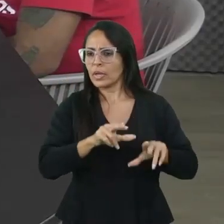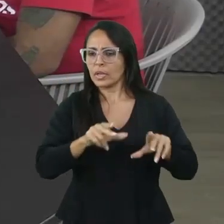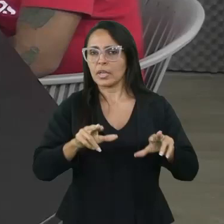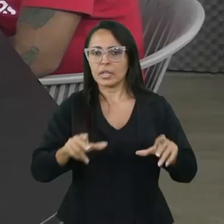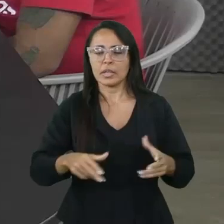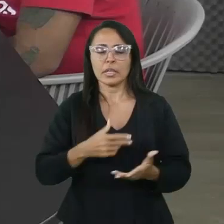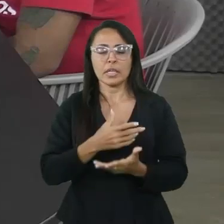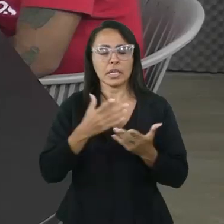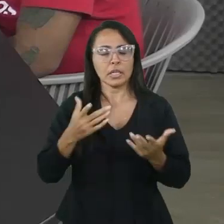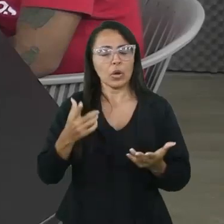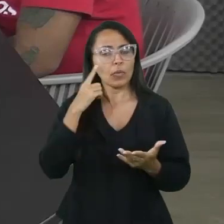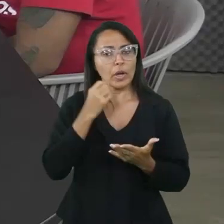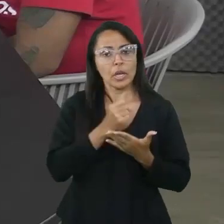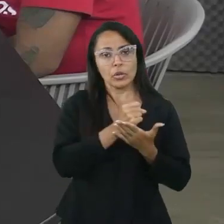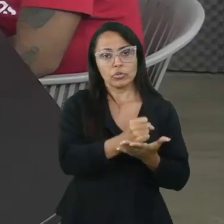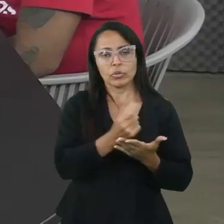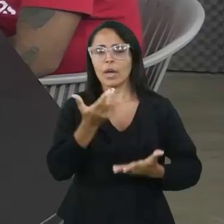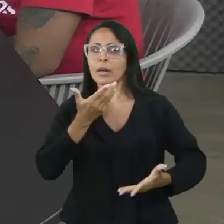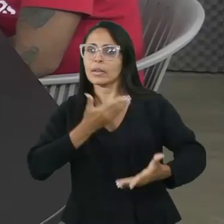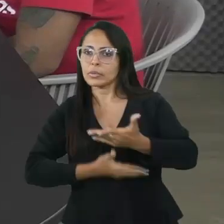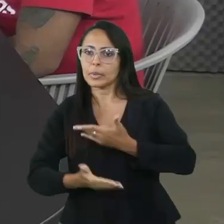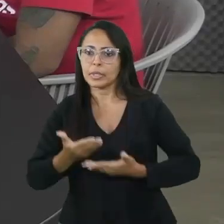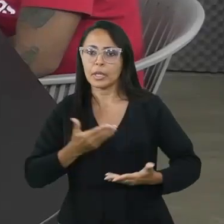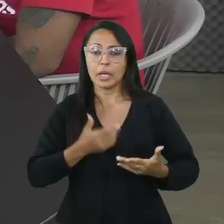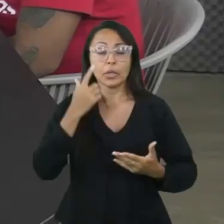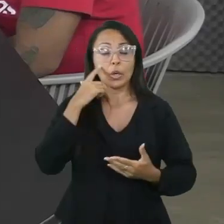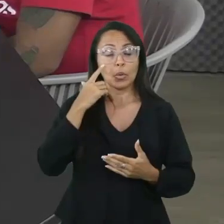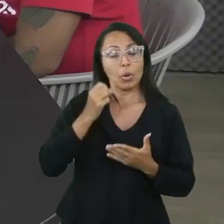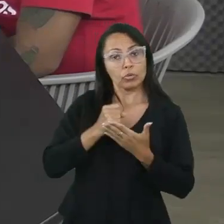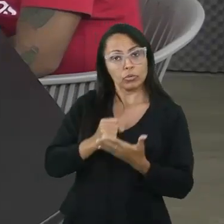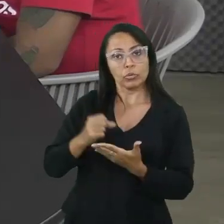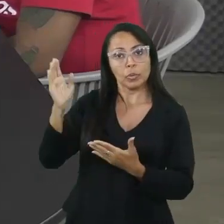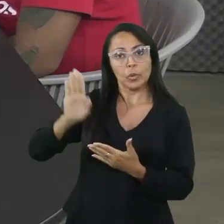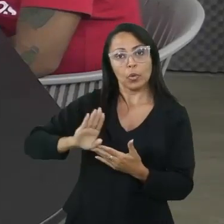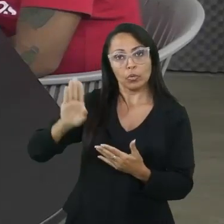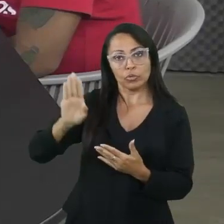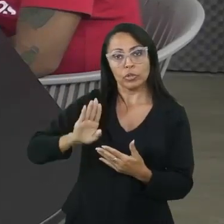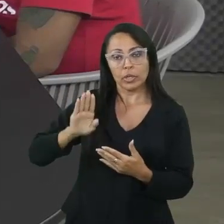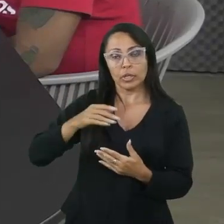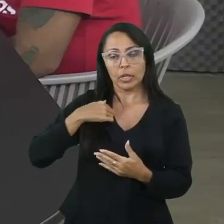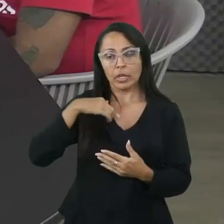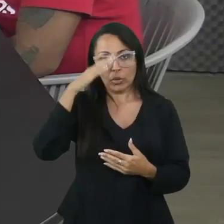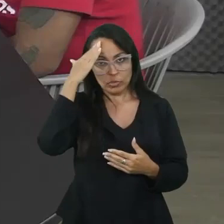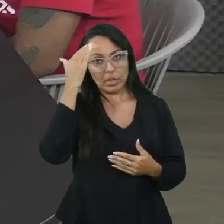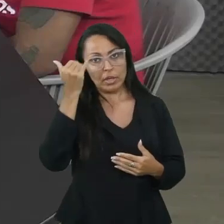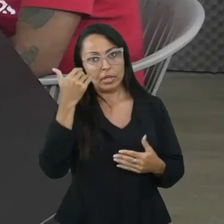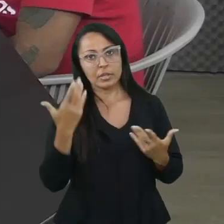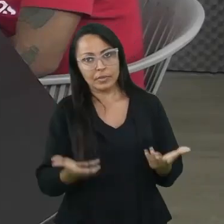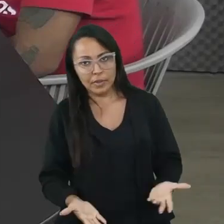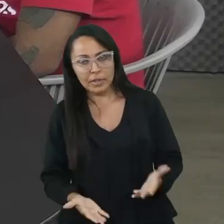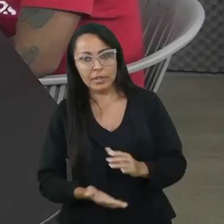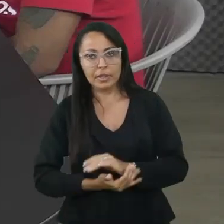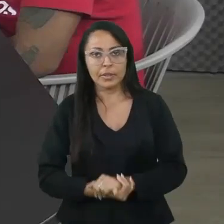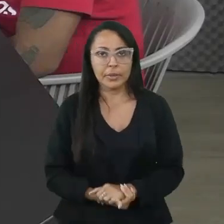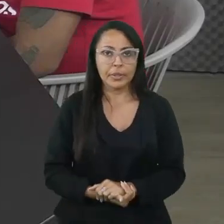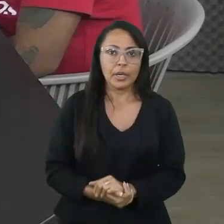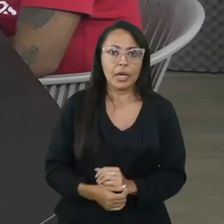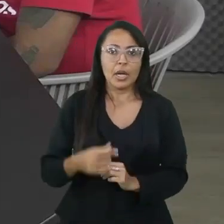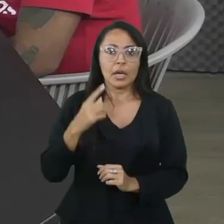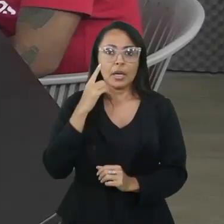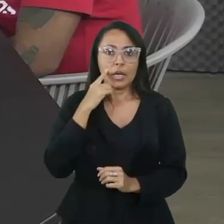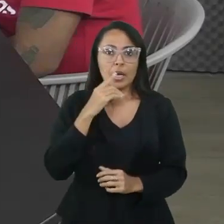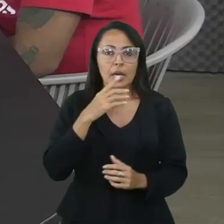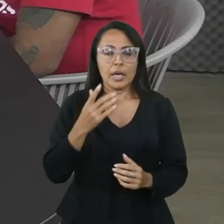maneira. Eu sou biólogo, eu ajudo com a biologia, que é o que eu sei fazer. Eu não vou poder ajudar, sei lá, talvez com história. Não sou tão bom em história. Com